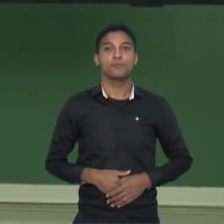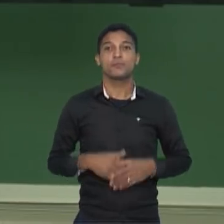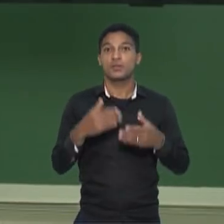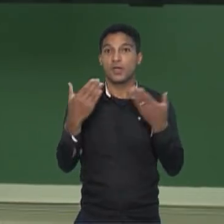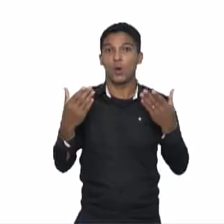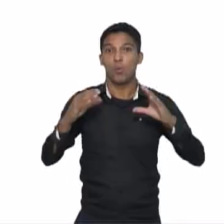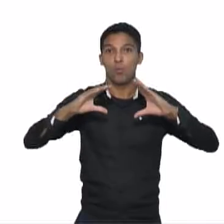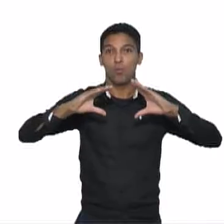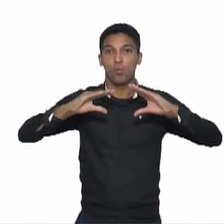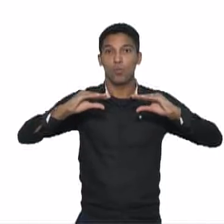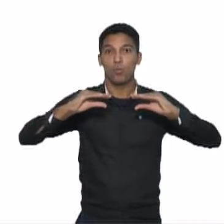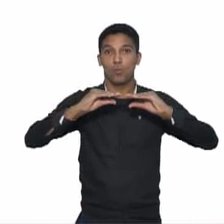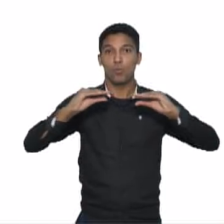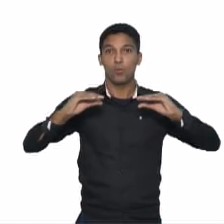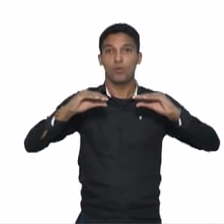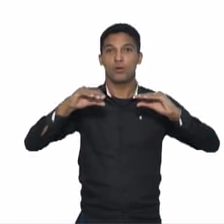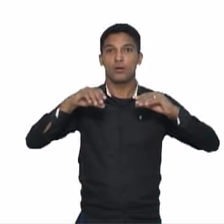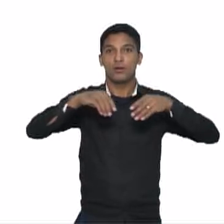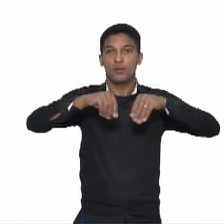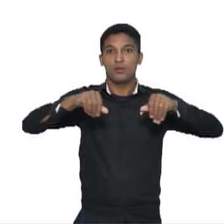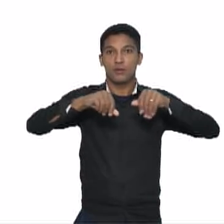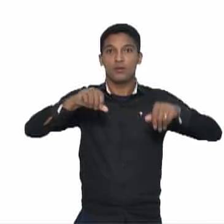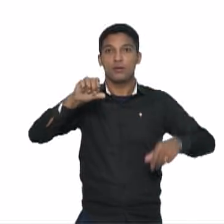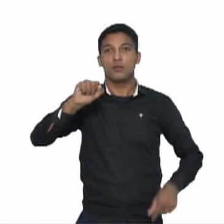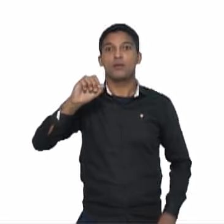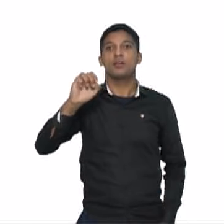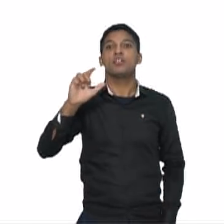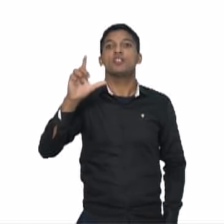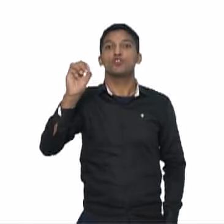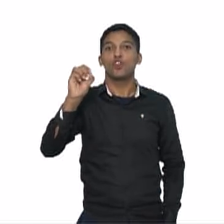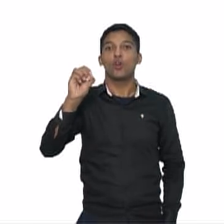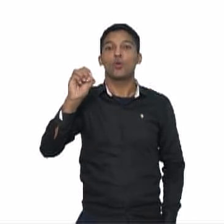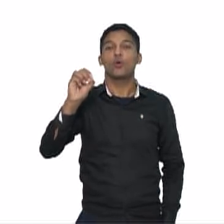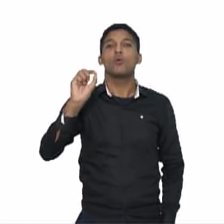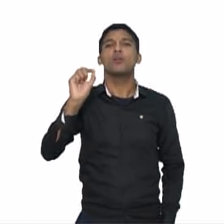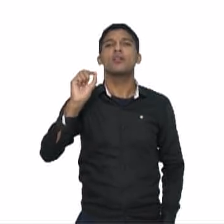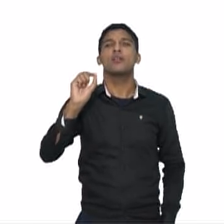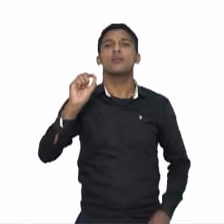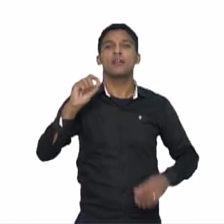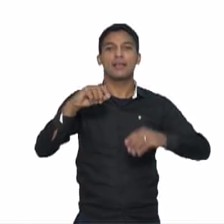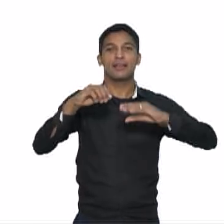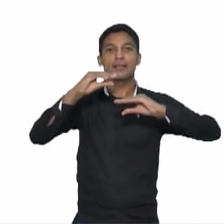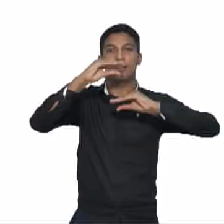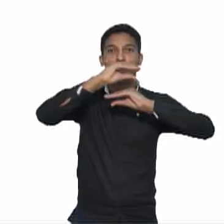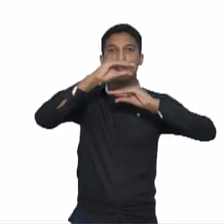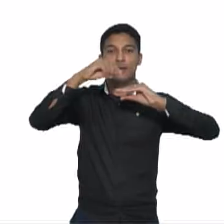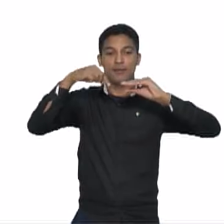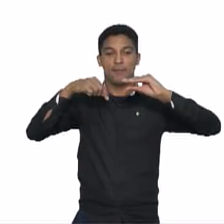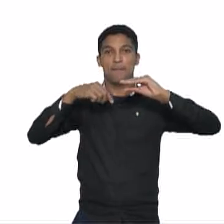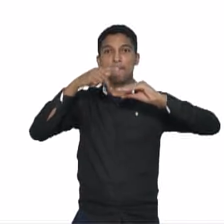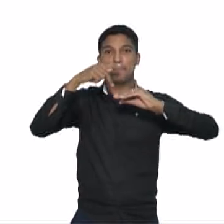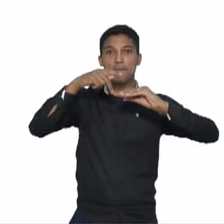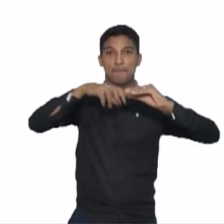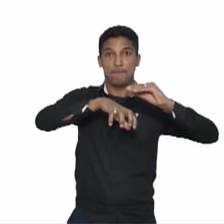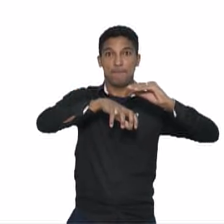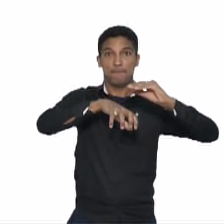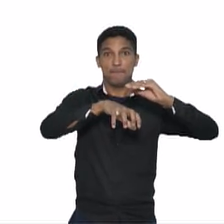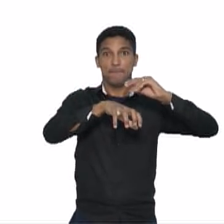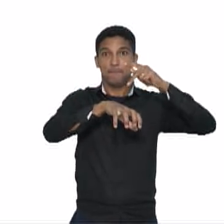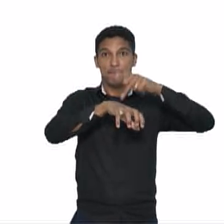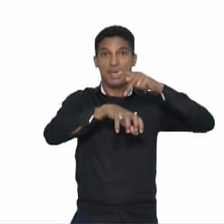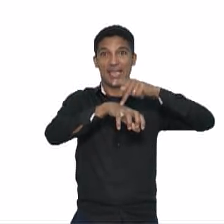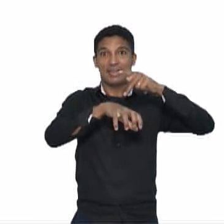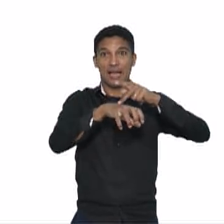O solo é formado a partir do desgaste da rocha, devido à ação de erosão